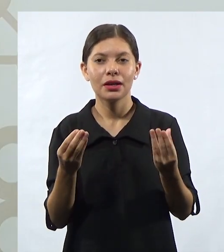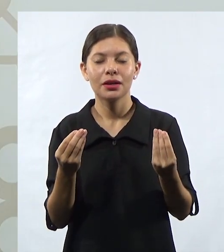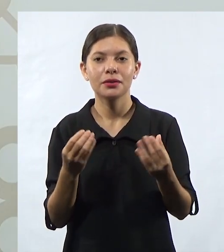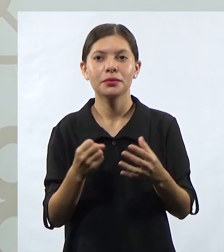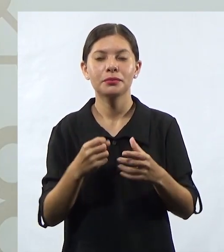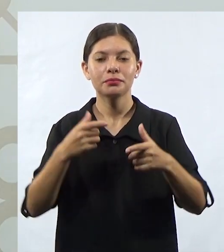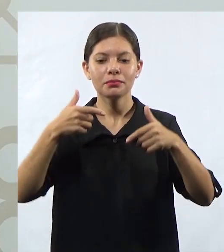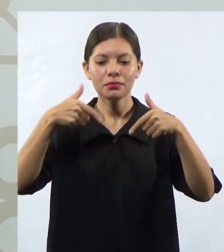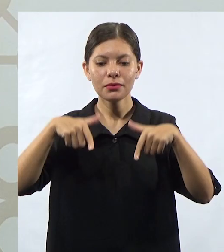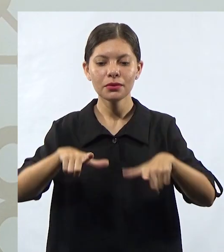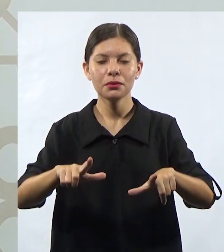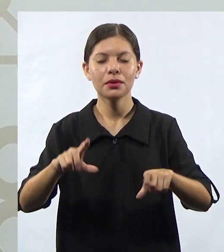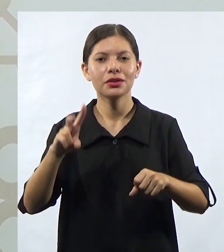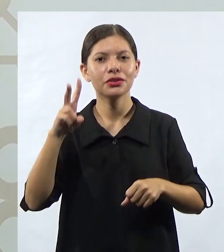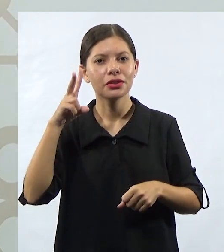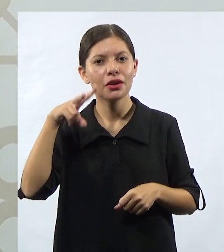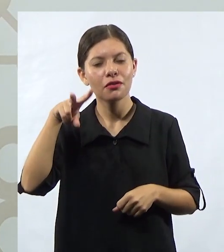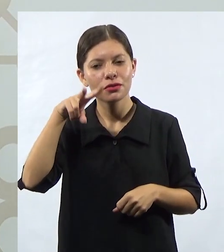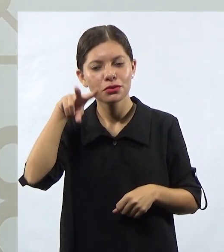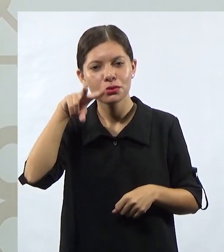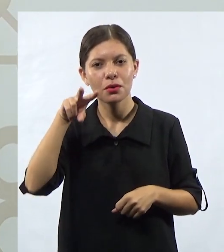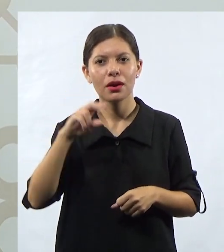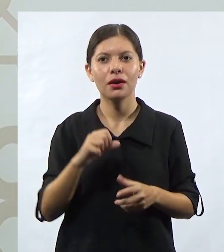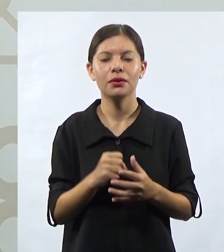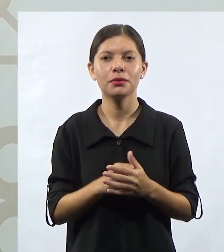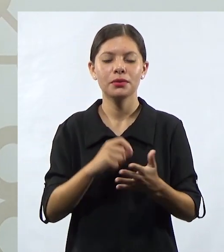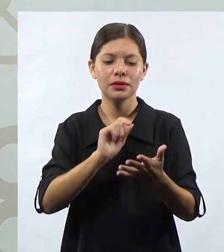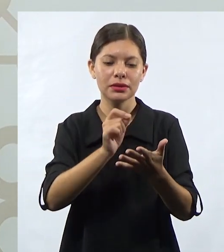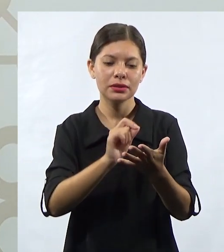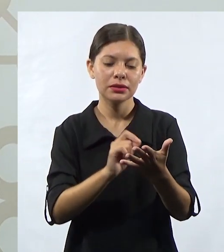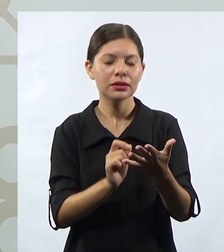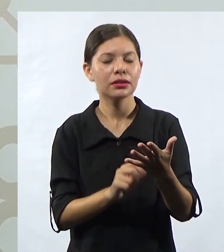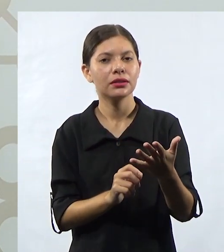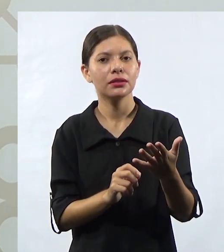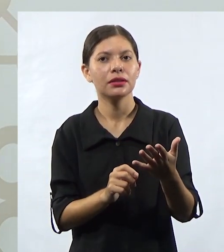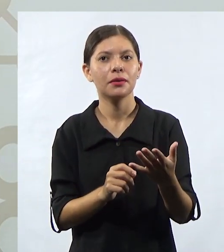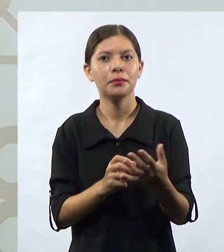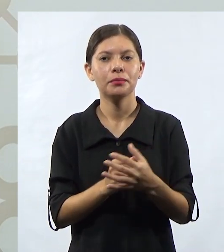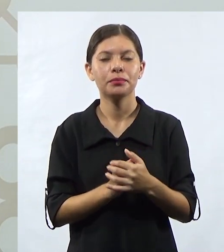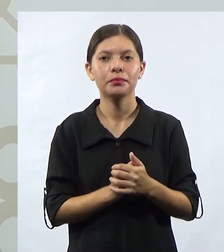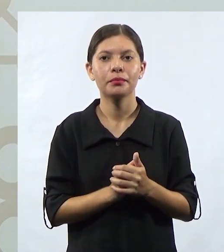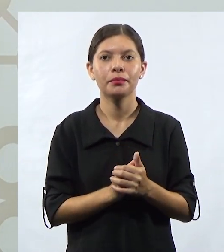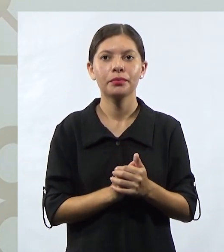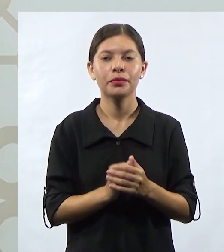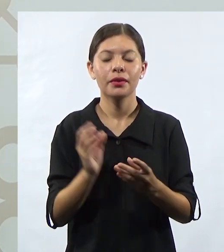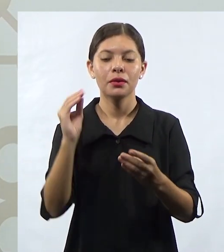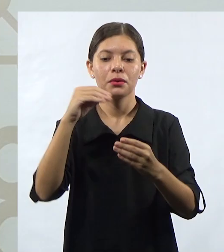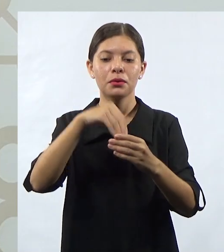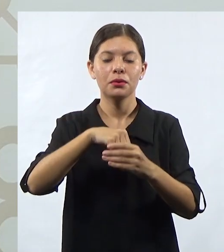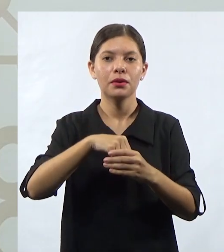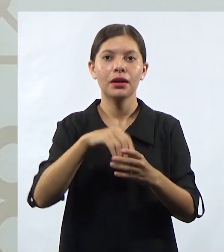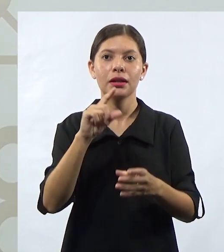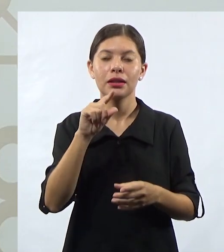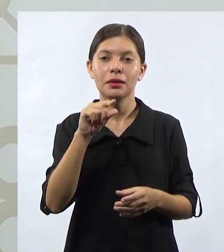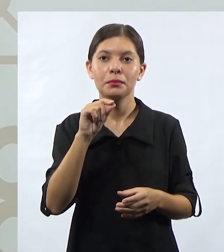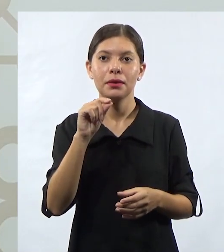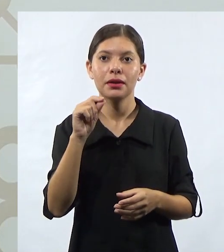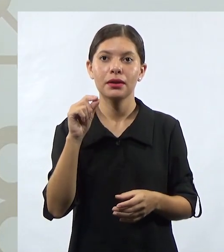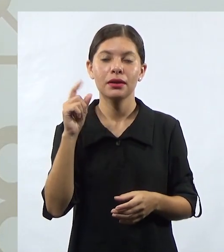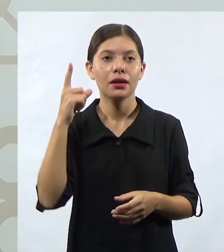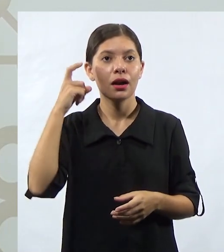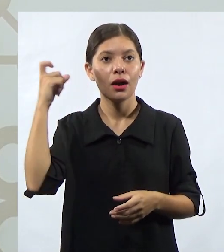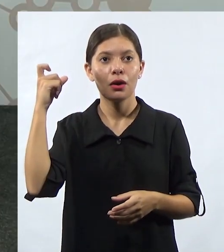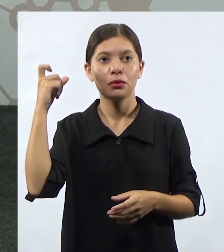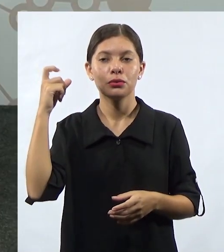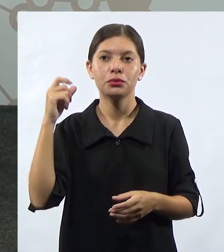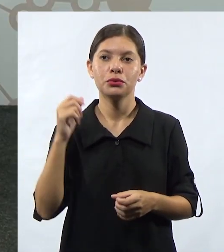linguagem visual, você tem a linguagem escrita, impressa, você pode colocar áudio se você quiser,